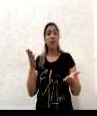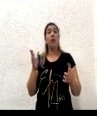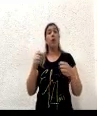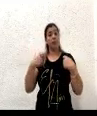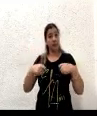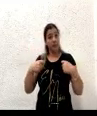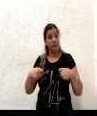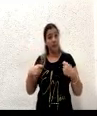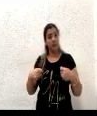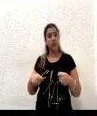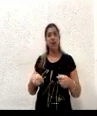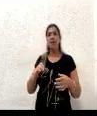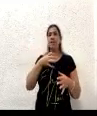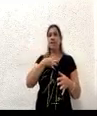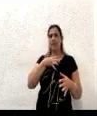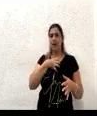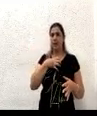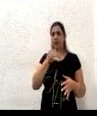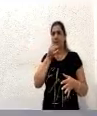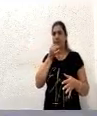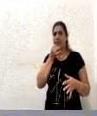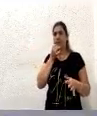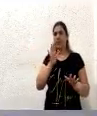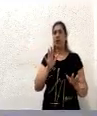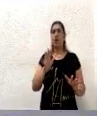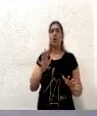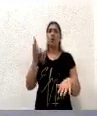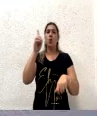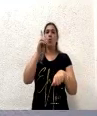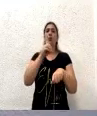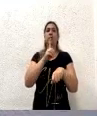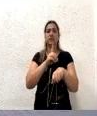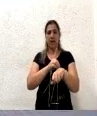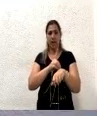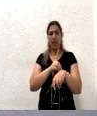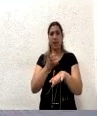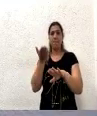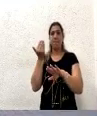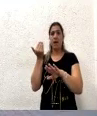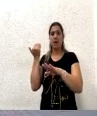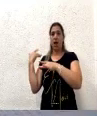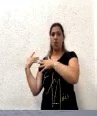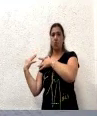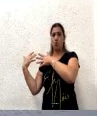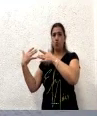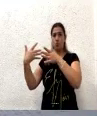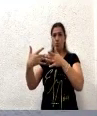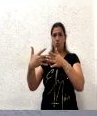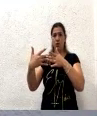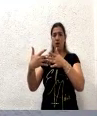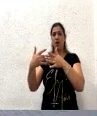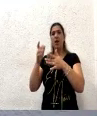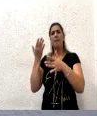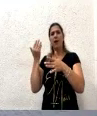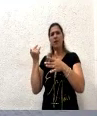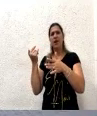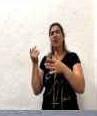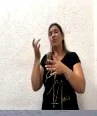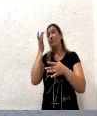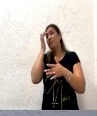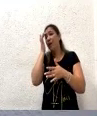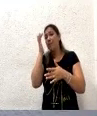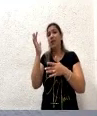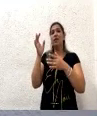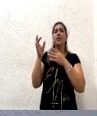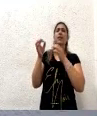certeza. O manejo da dengue, há alguns anos, era difícil a gente entender,